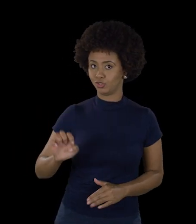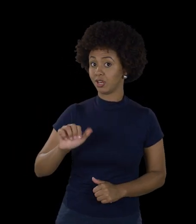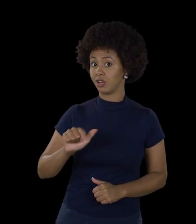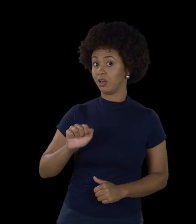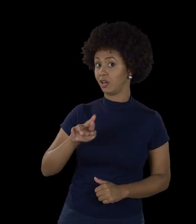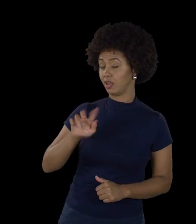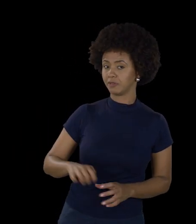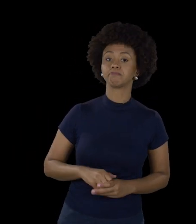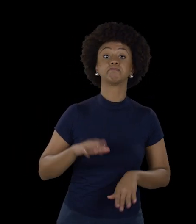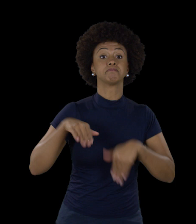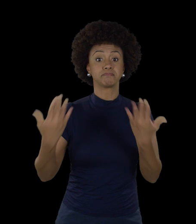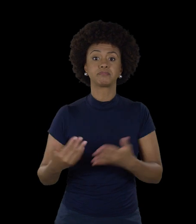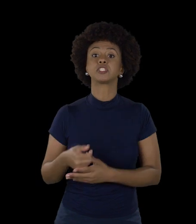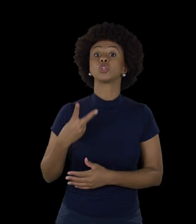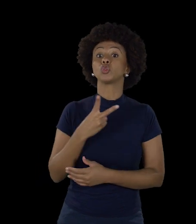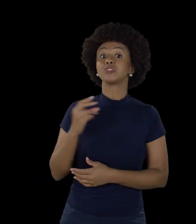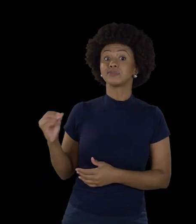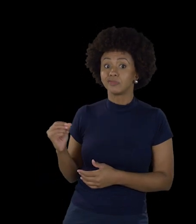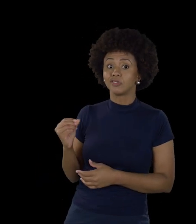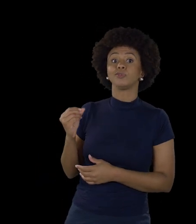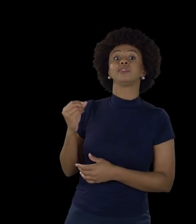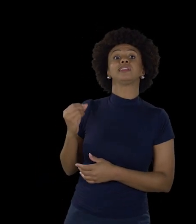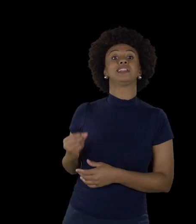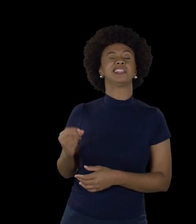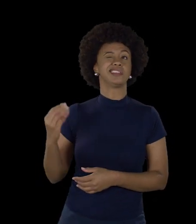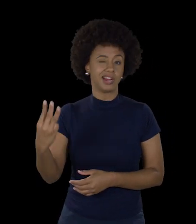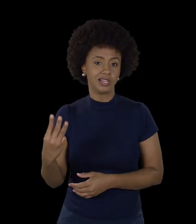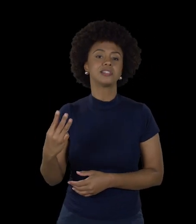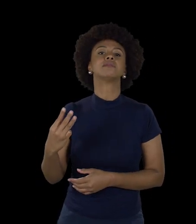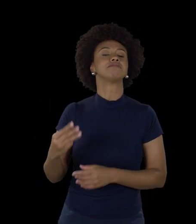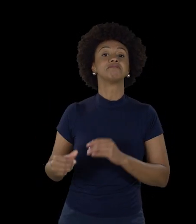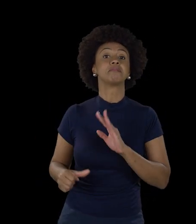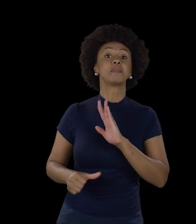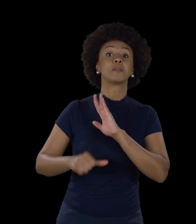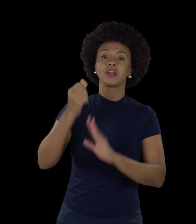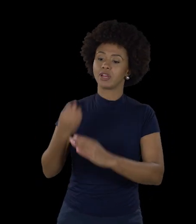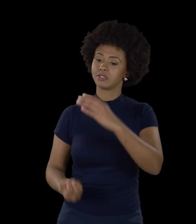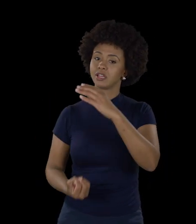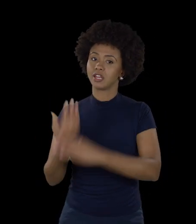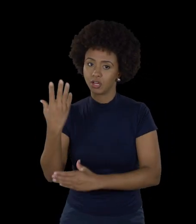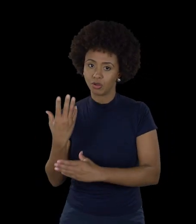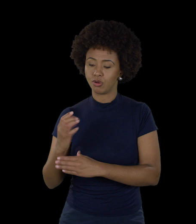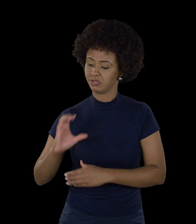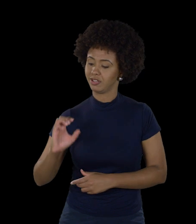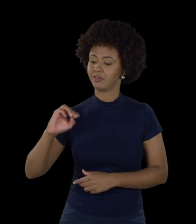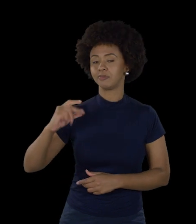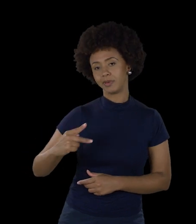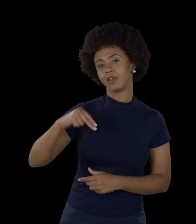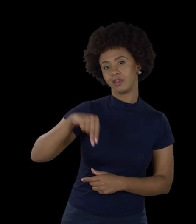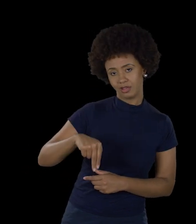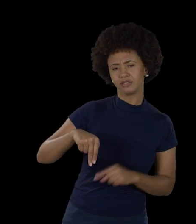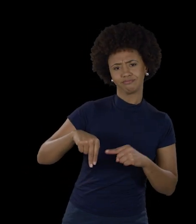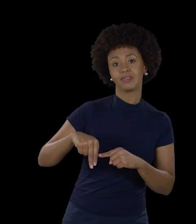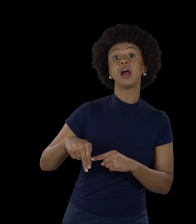Associação do Patrimônio Natural do Rio de Janeiro, surgiu a nossa entidade, a ACPN, que a partir de então passou a reunir